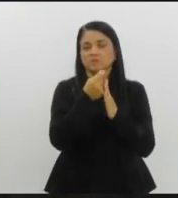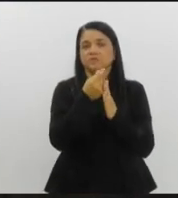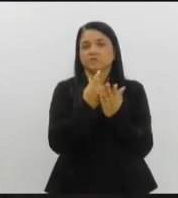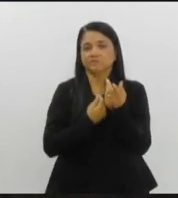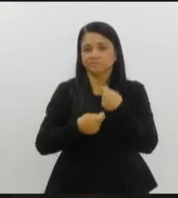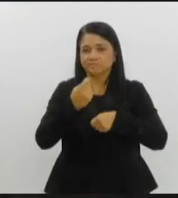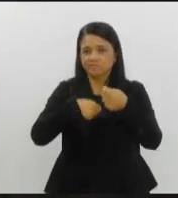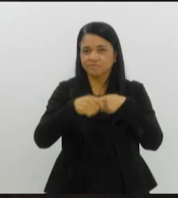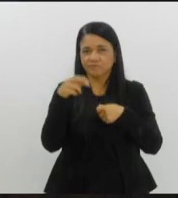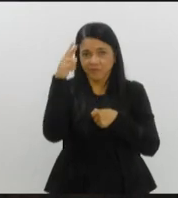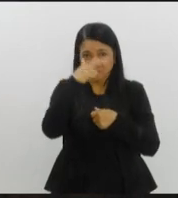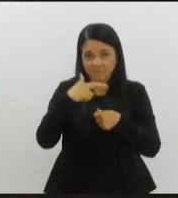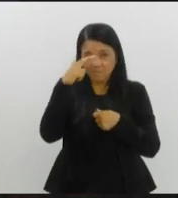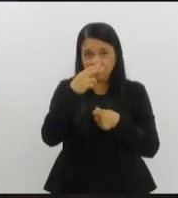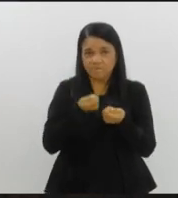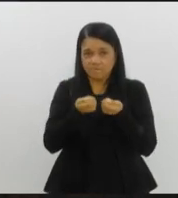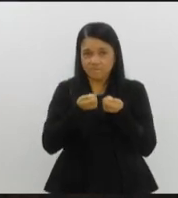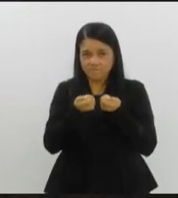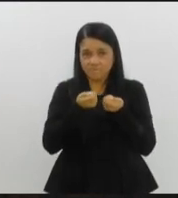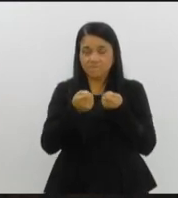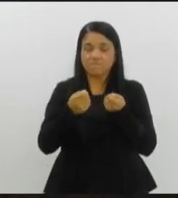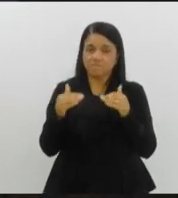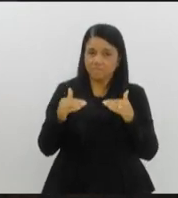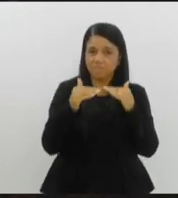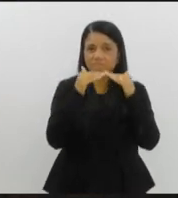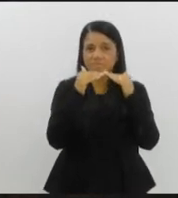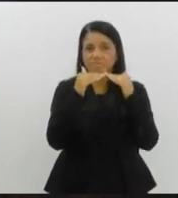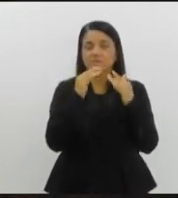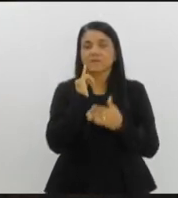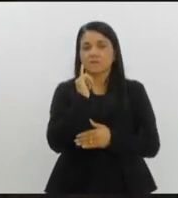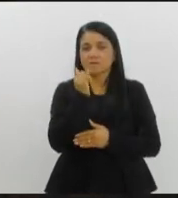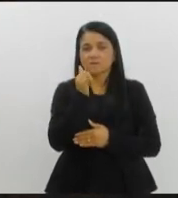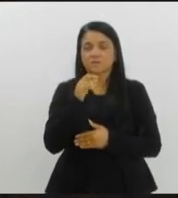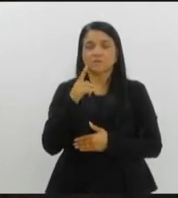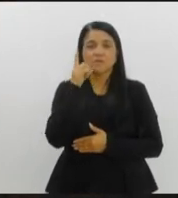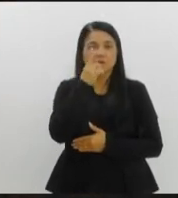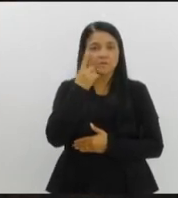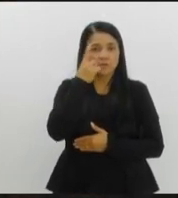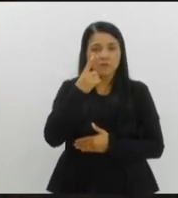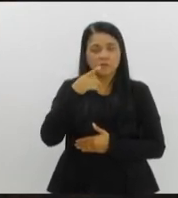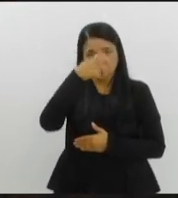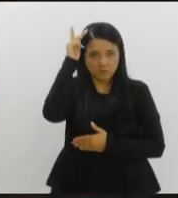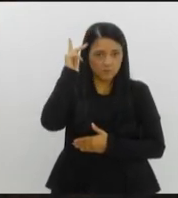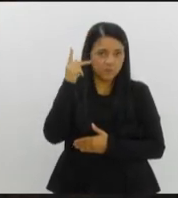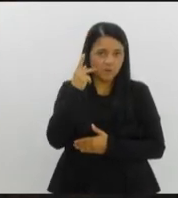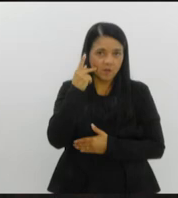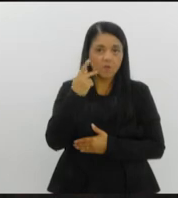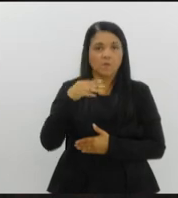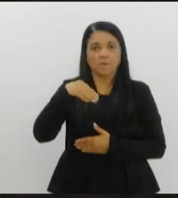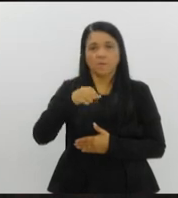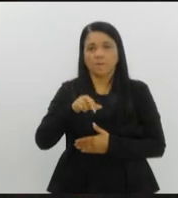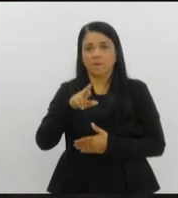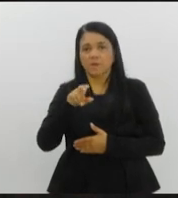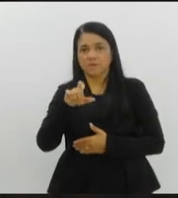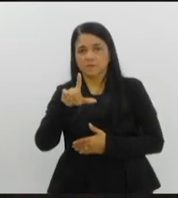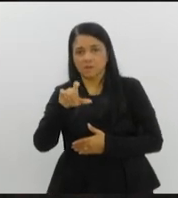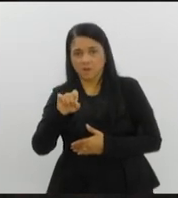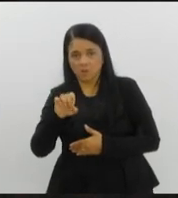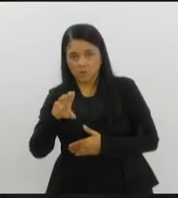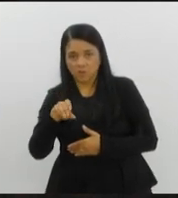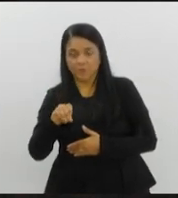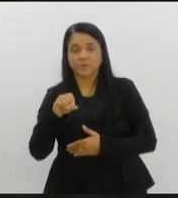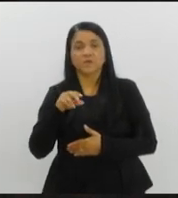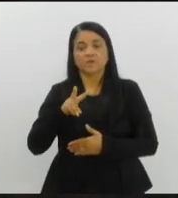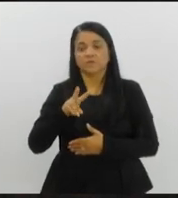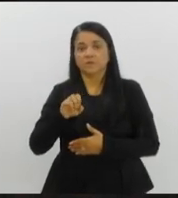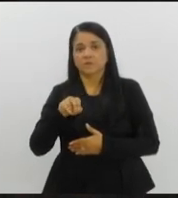finanças, fiscalização financeira e controle favorável. Relatores, deputados Luiz Paulo, Marcelo Dino e Vinícius